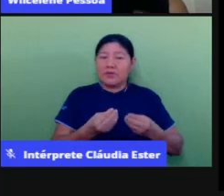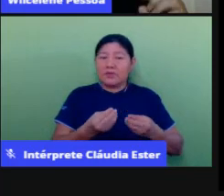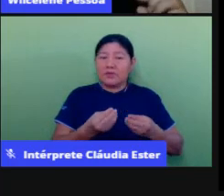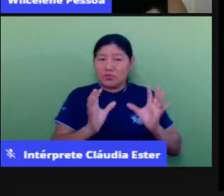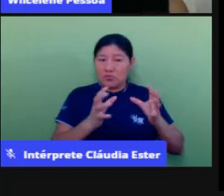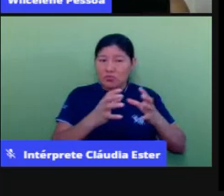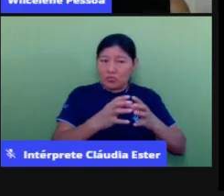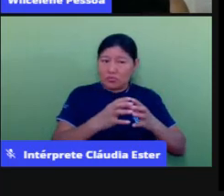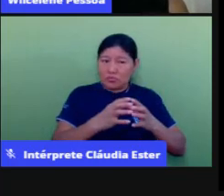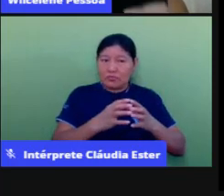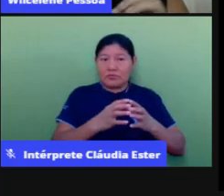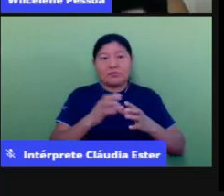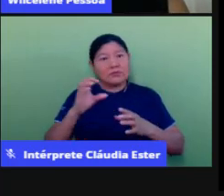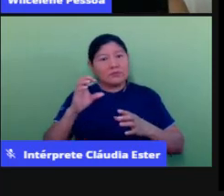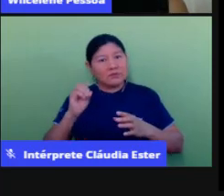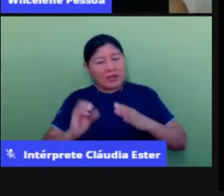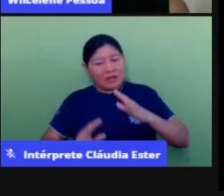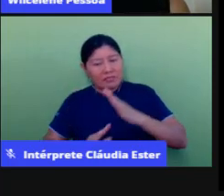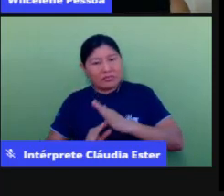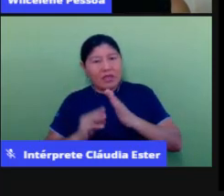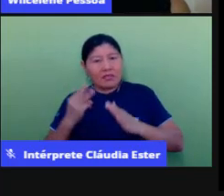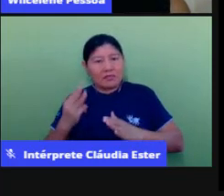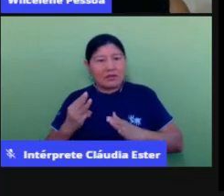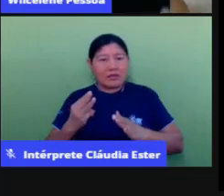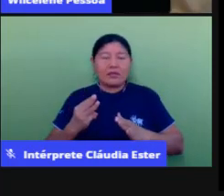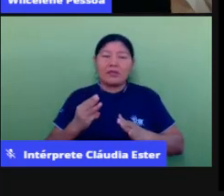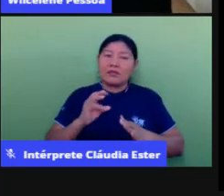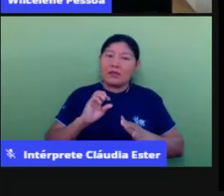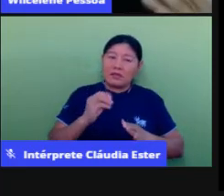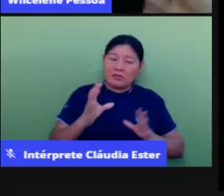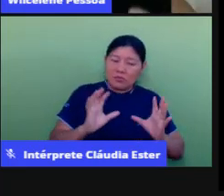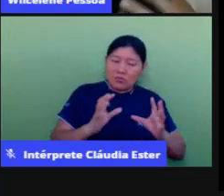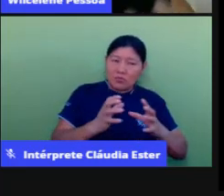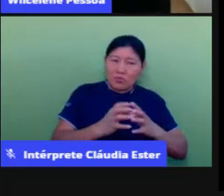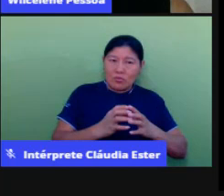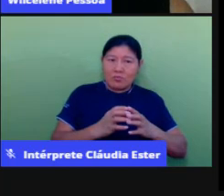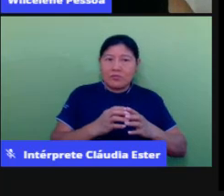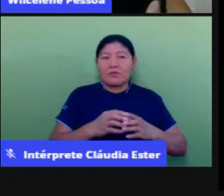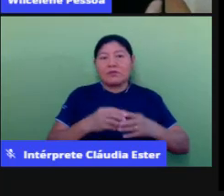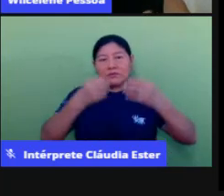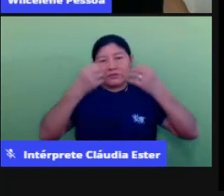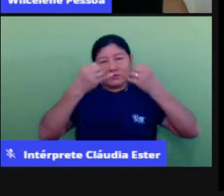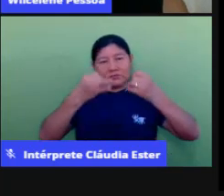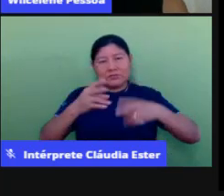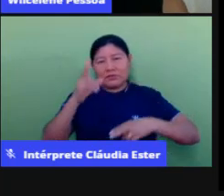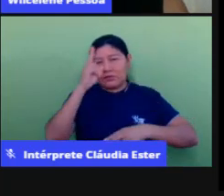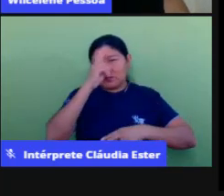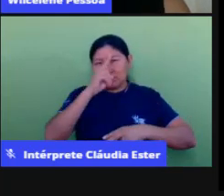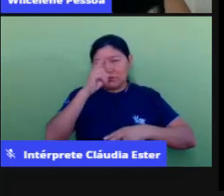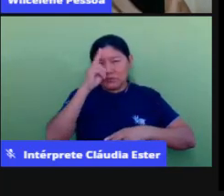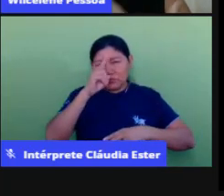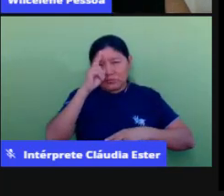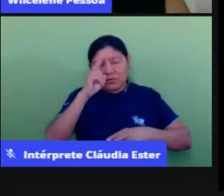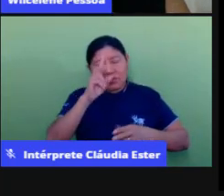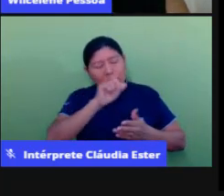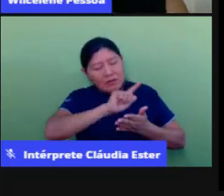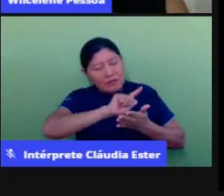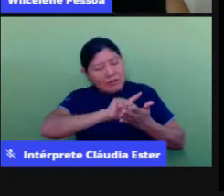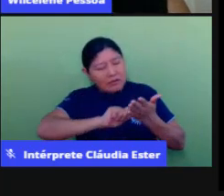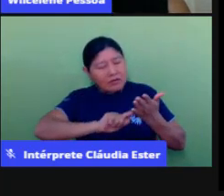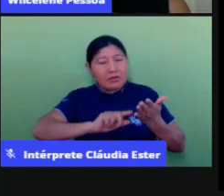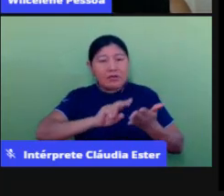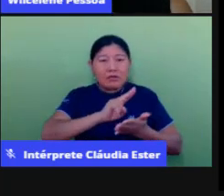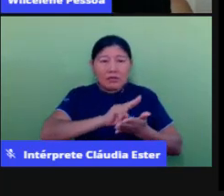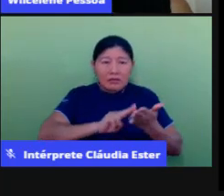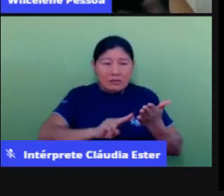com as crianças, com leitura, contação de história, elas já estão se apropriando dessa cultura escrita, estão se aproximando,